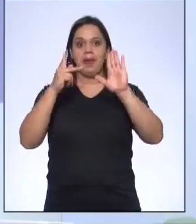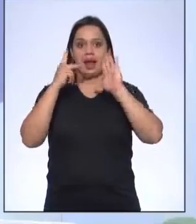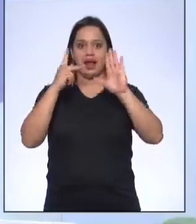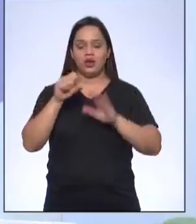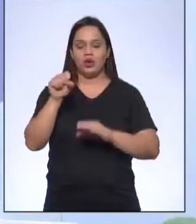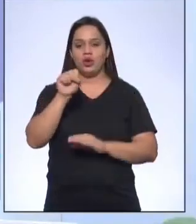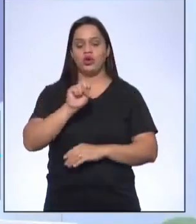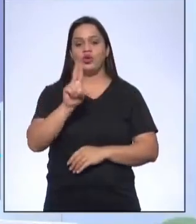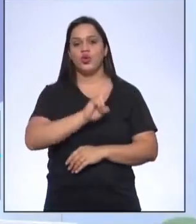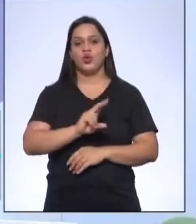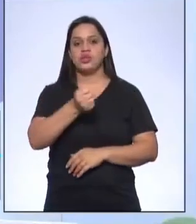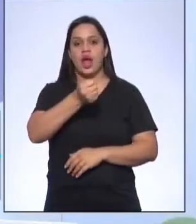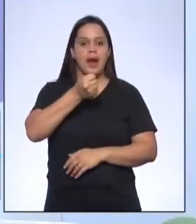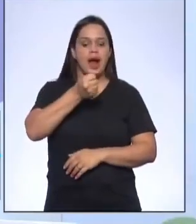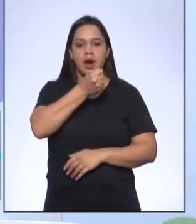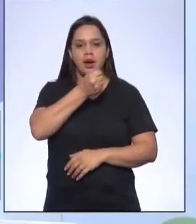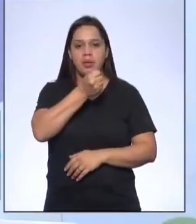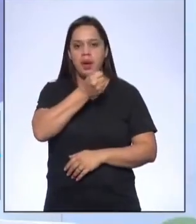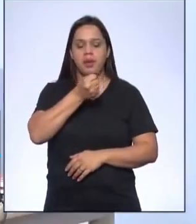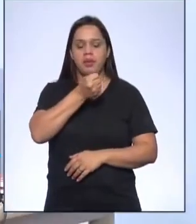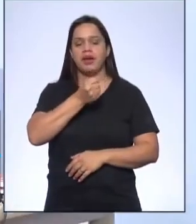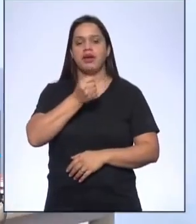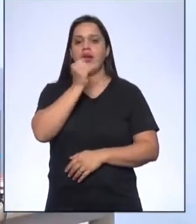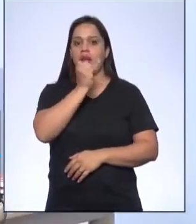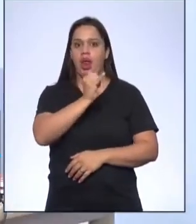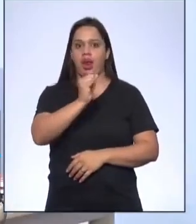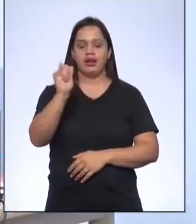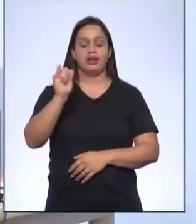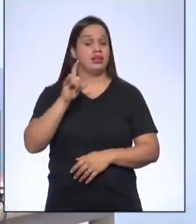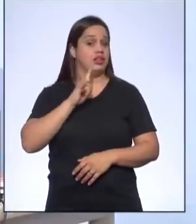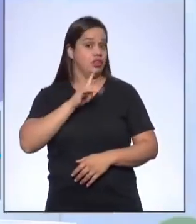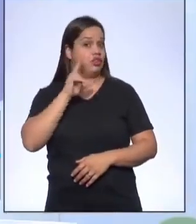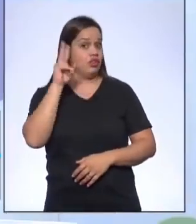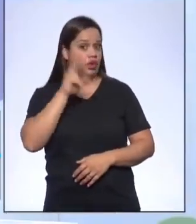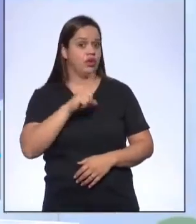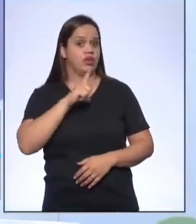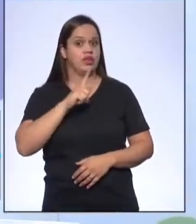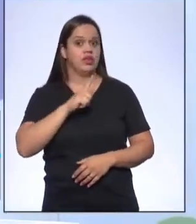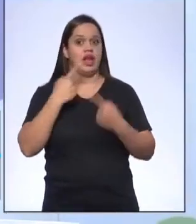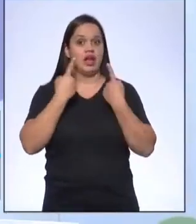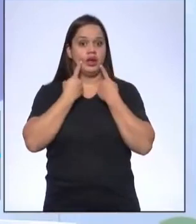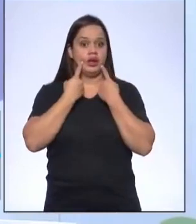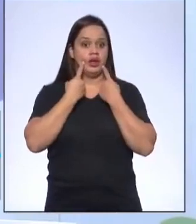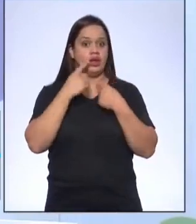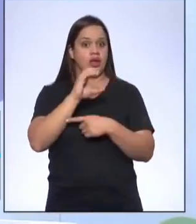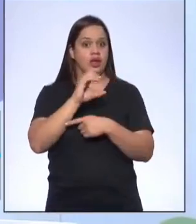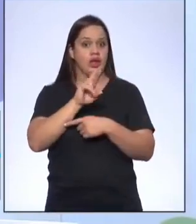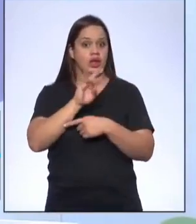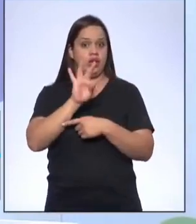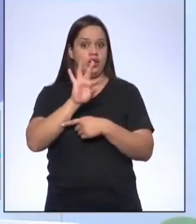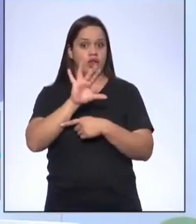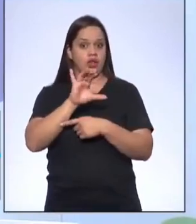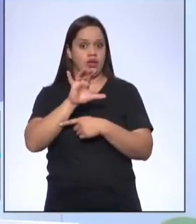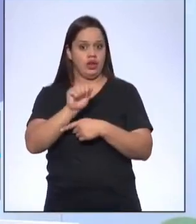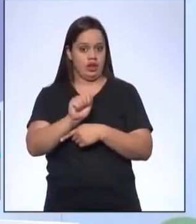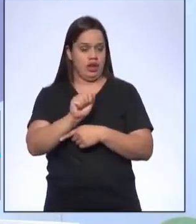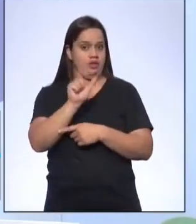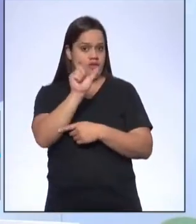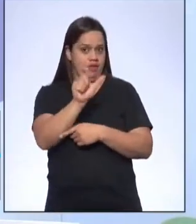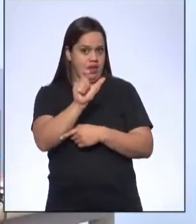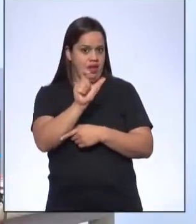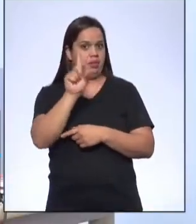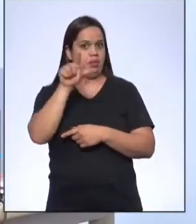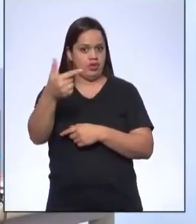é uma reportagem bem divertida também. Né? É. Tem uma crítica, a gente vê uma crítica, ó. Crítica, palavrinha crítica, a gente vai voltar nela. Olha,